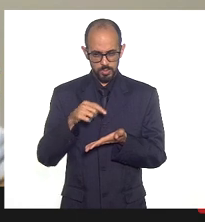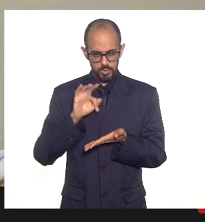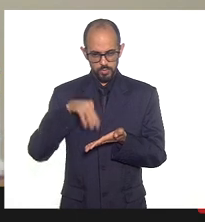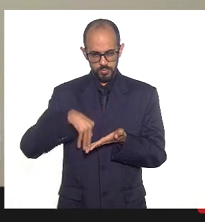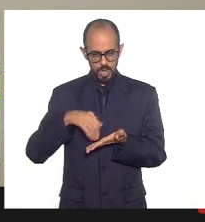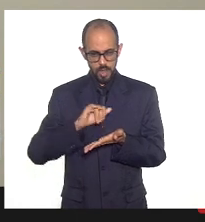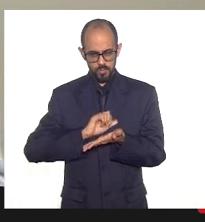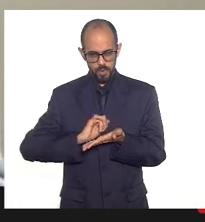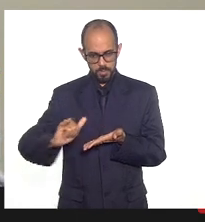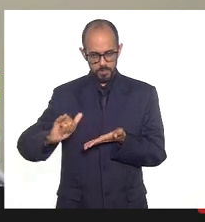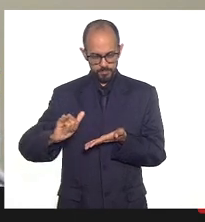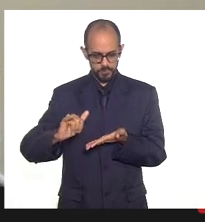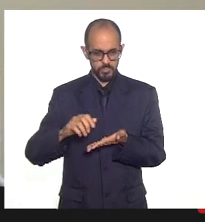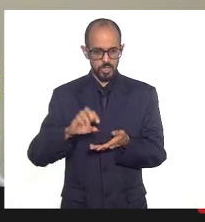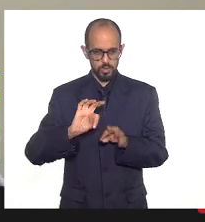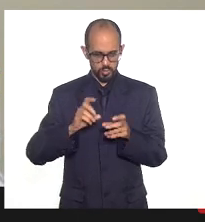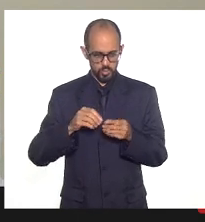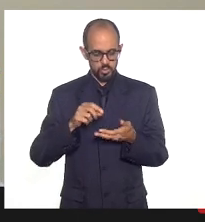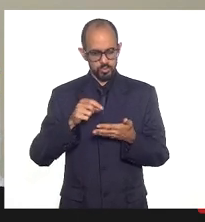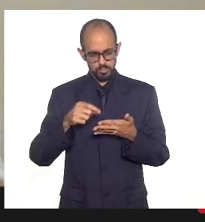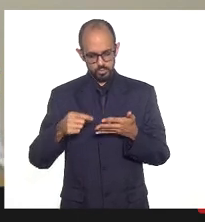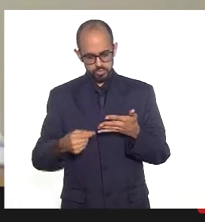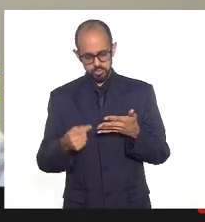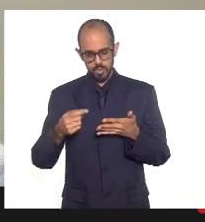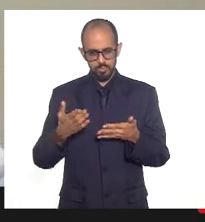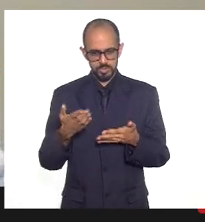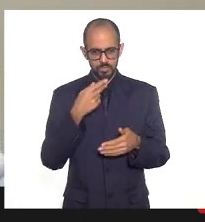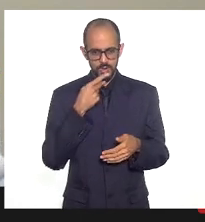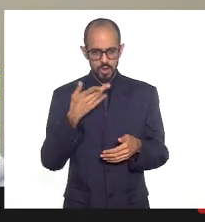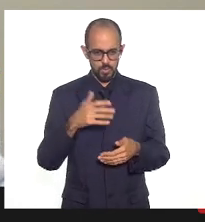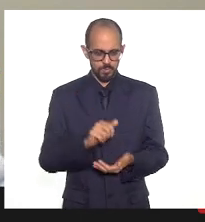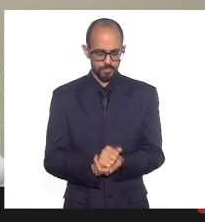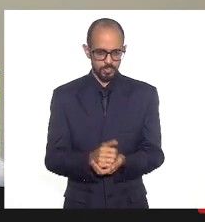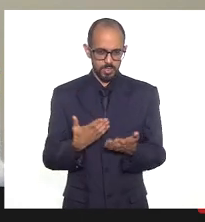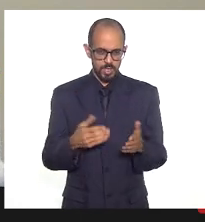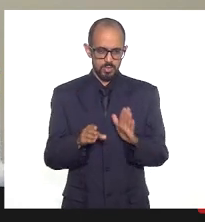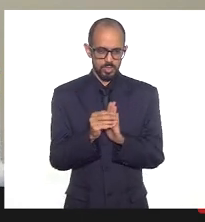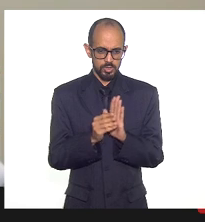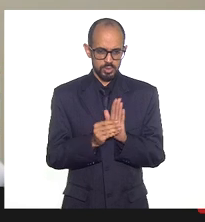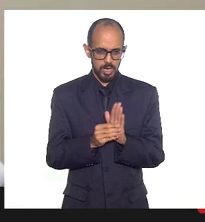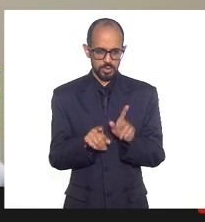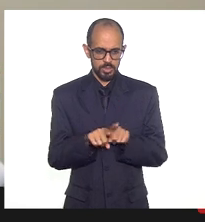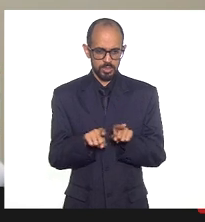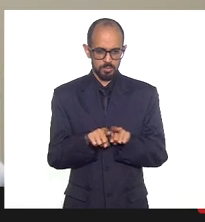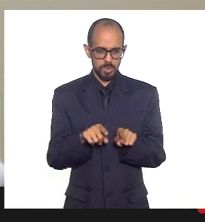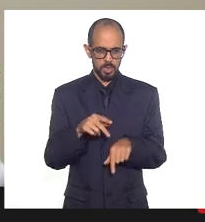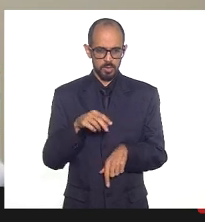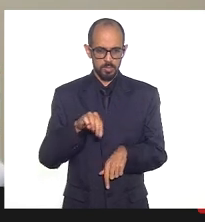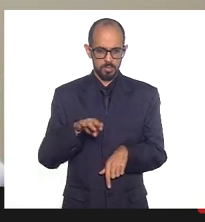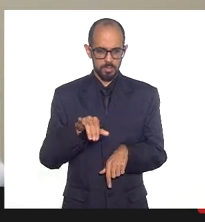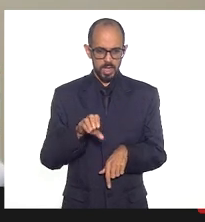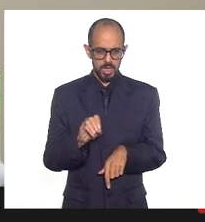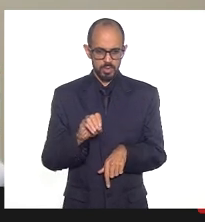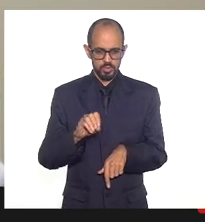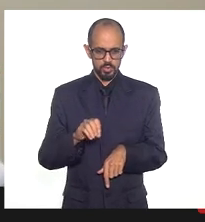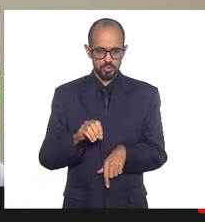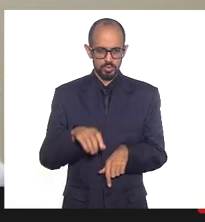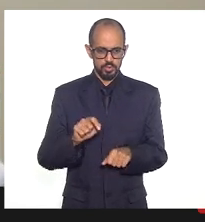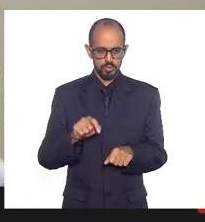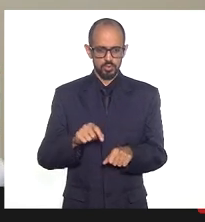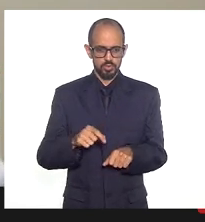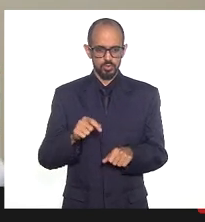incluir os pontos que você mencionou. Eu quero também registrar aqui saudações ao Márcio Patusco, do Clube de Engenharia do